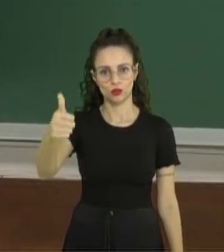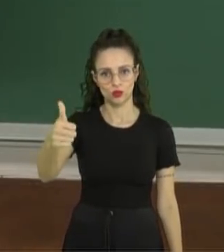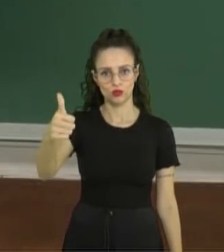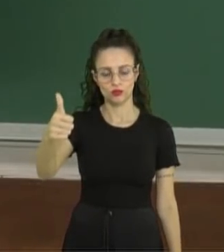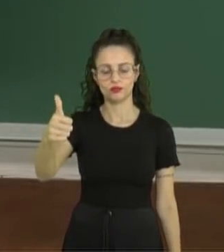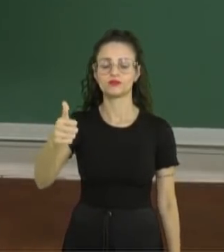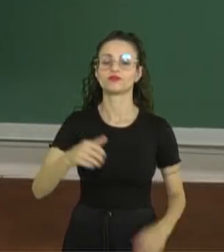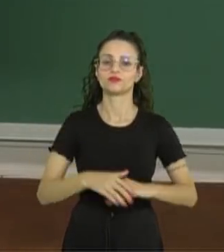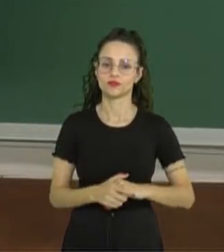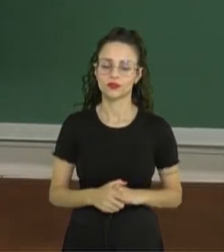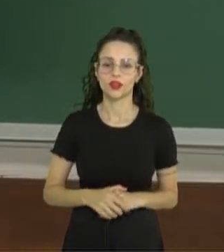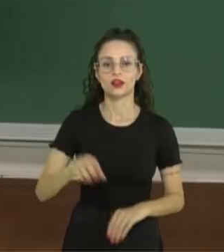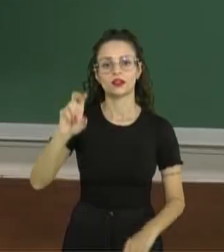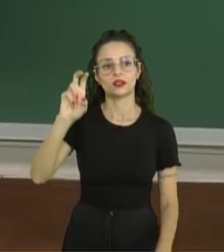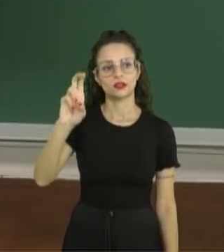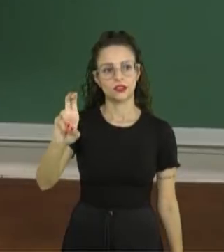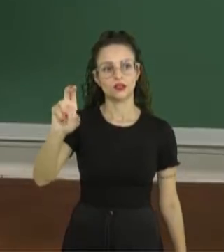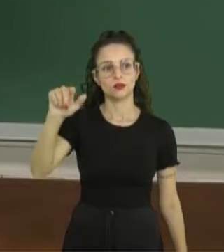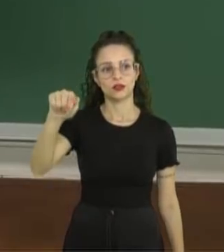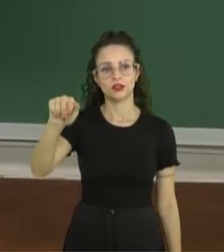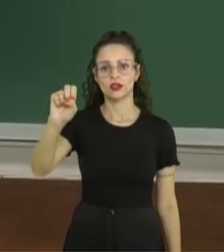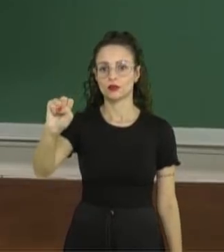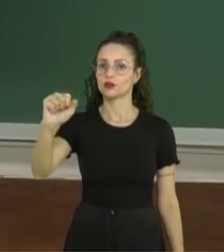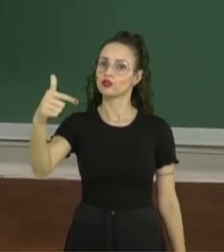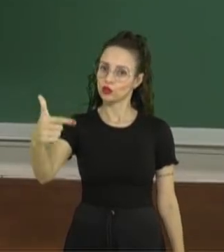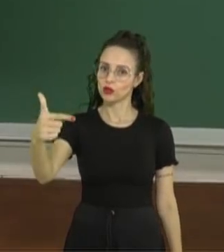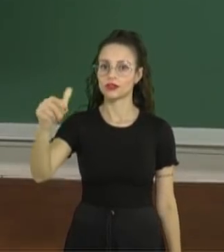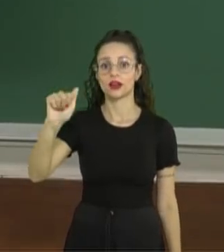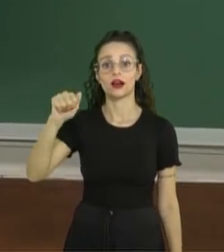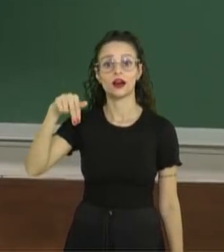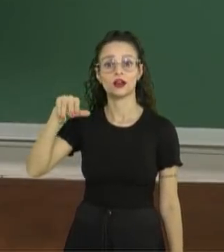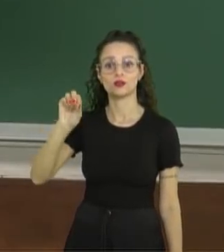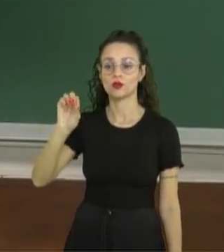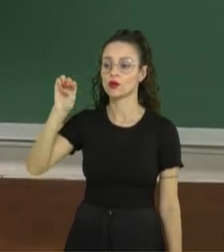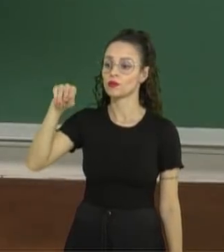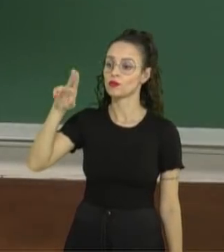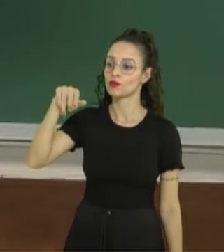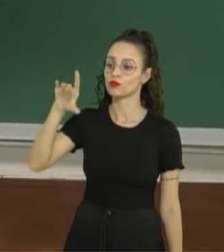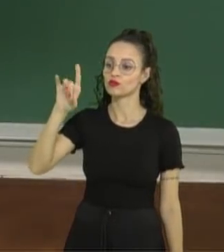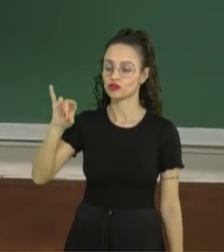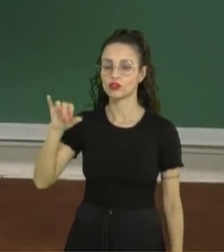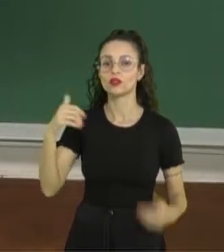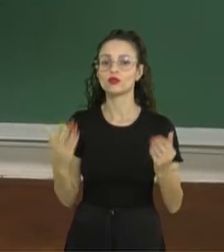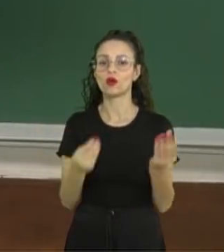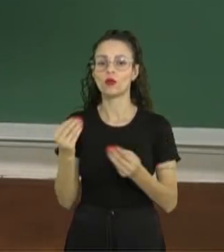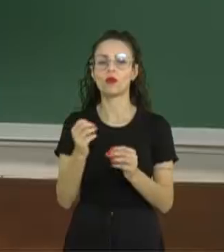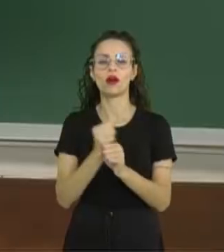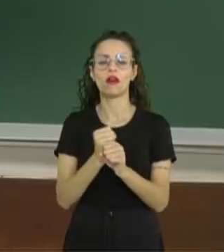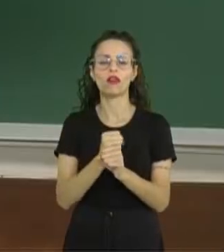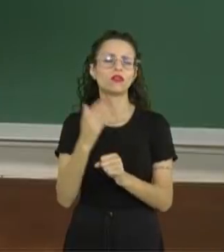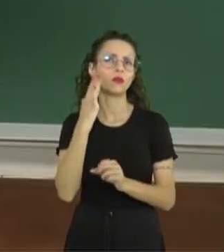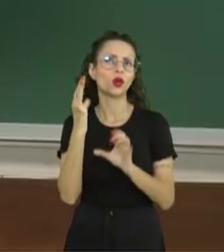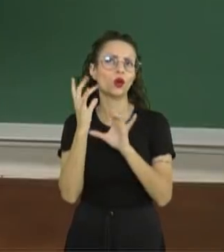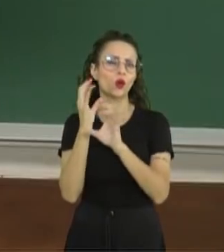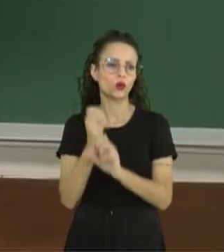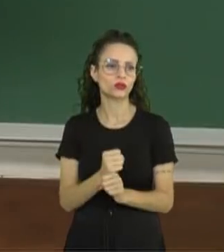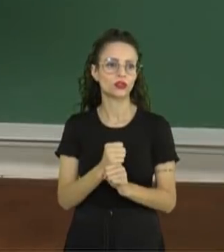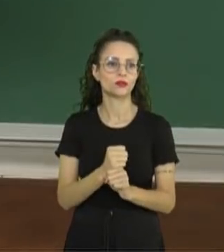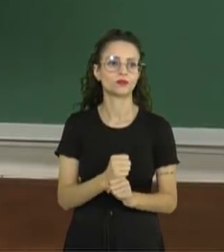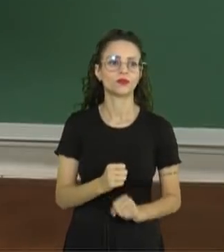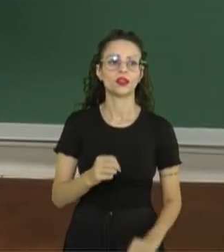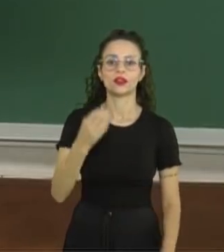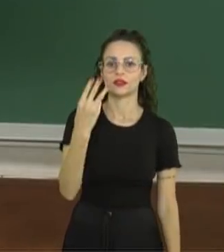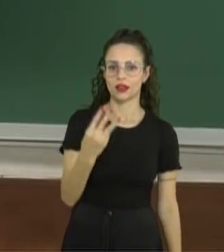5.781 Ano Mundi, 5.782 Ano Mundi. Como que faz para fazer essa conta, professor? Para saber que ano que eles estão hoje?